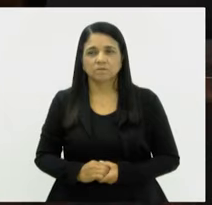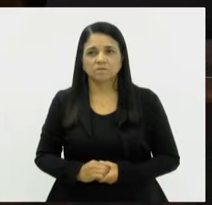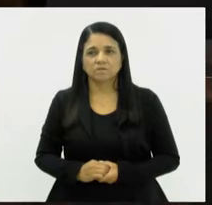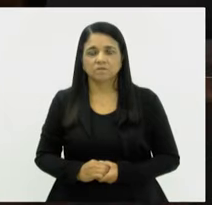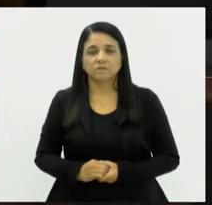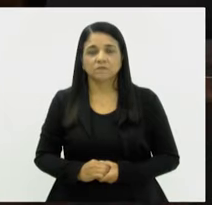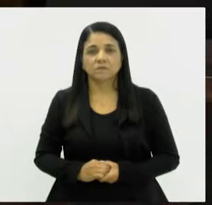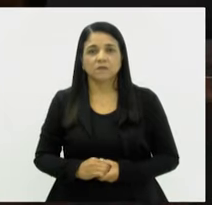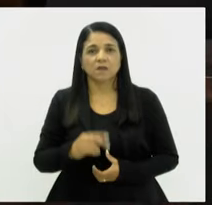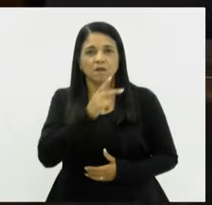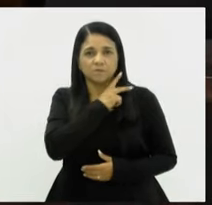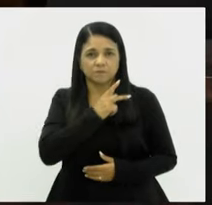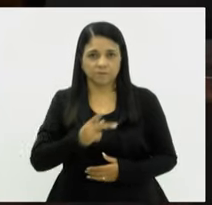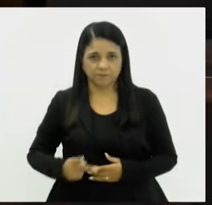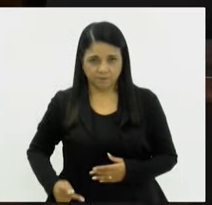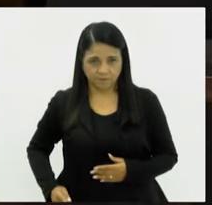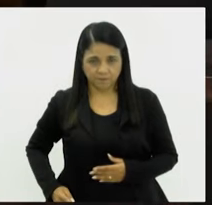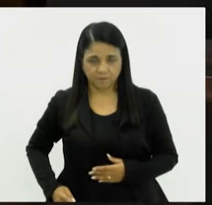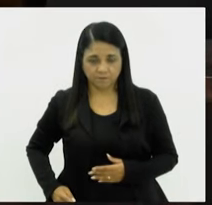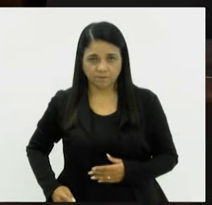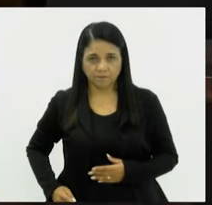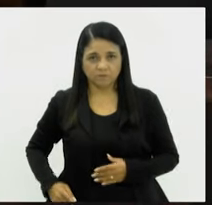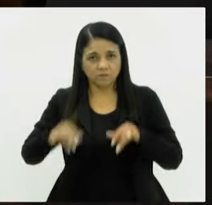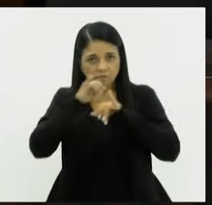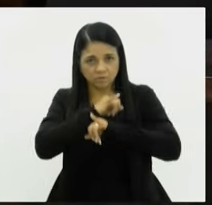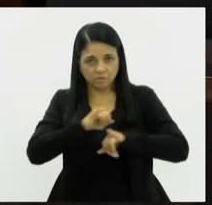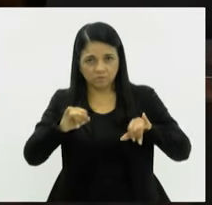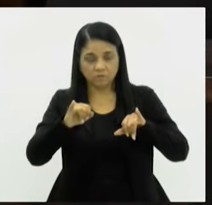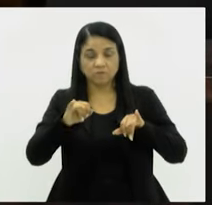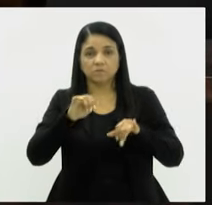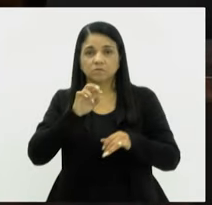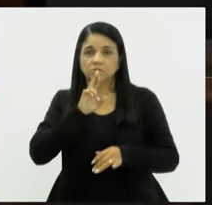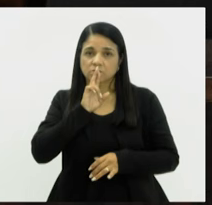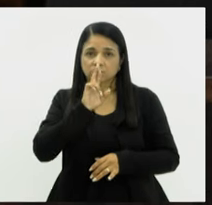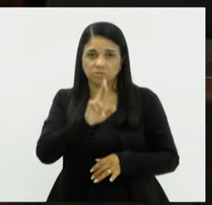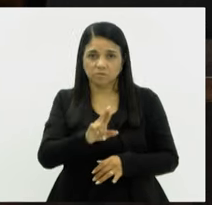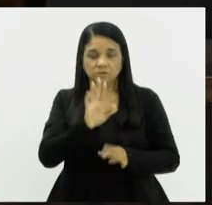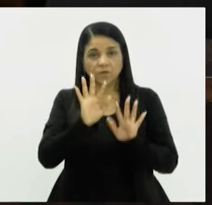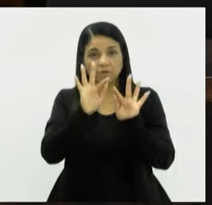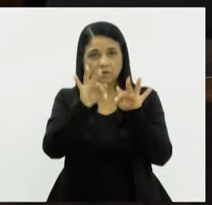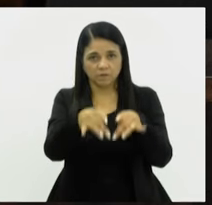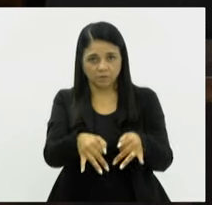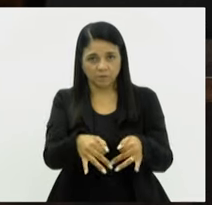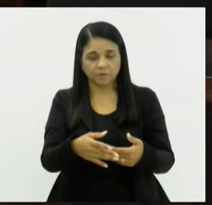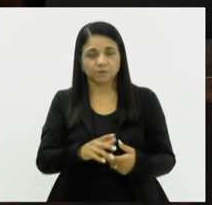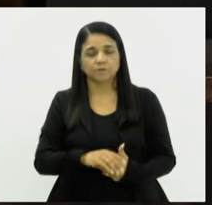a presidência proclama o resultado final.